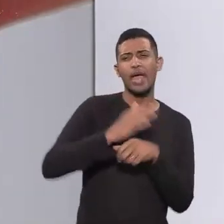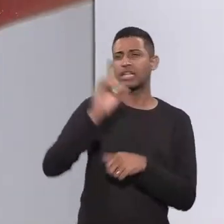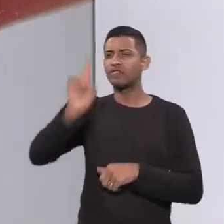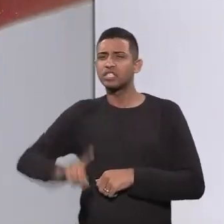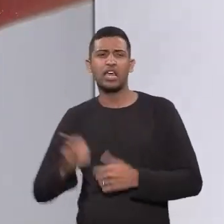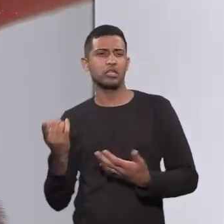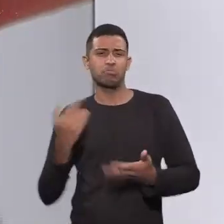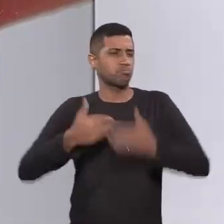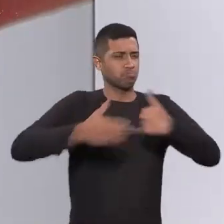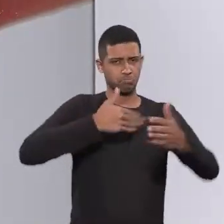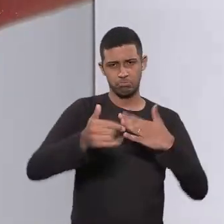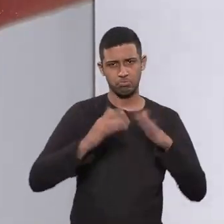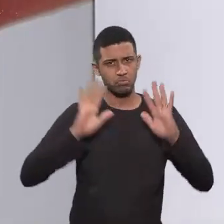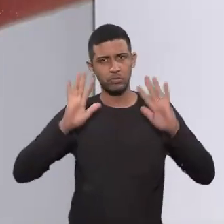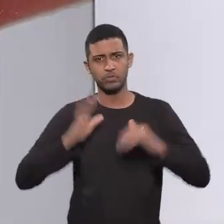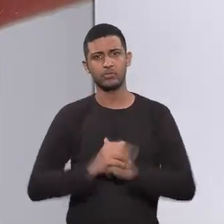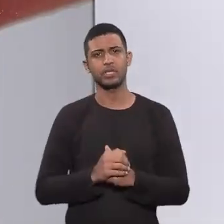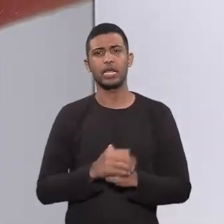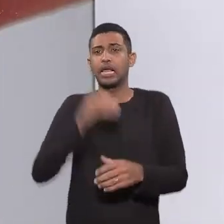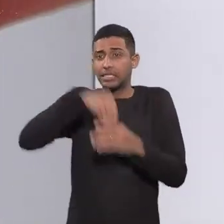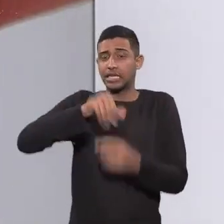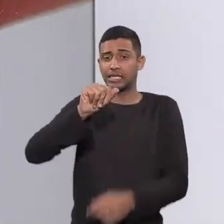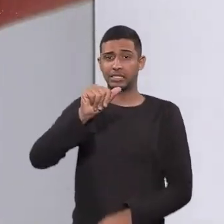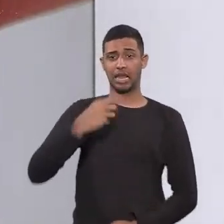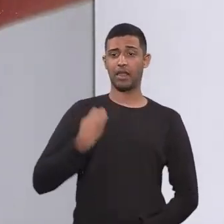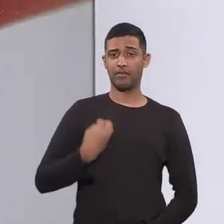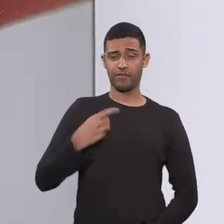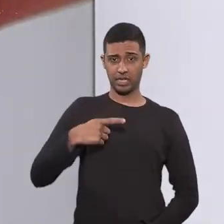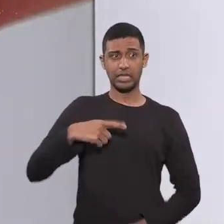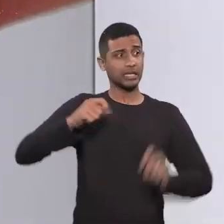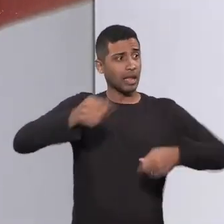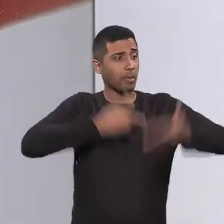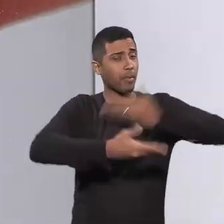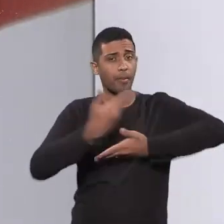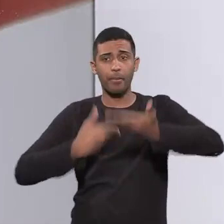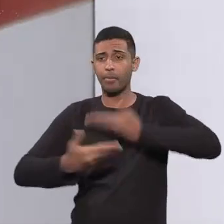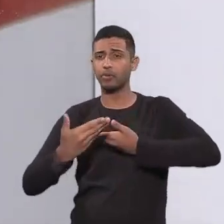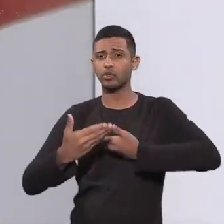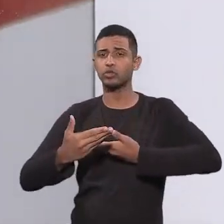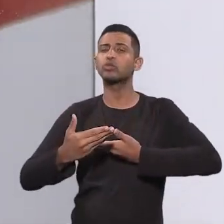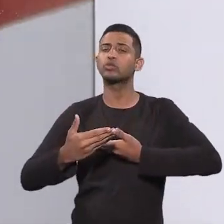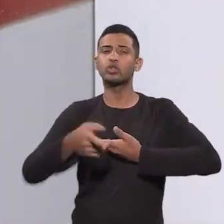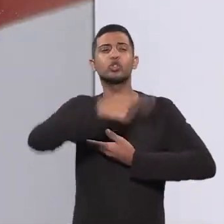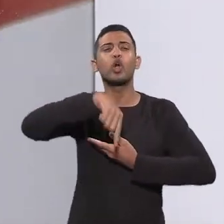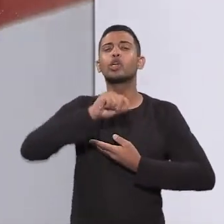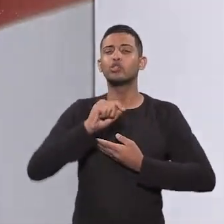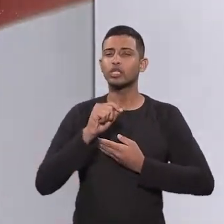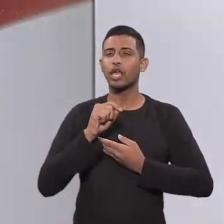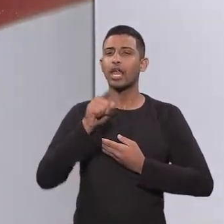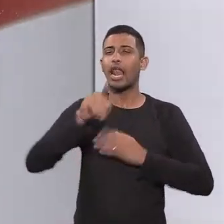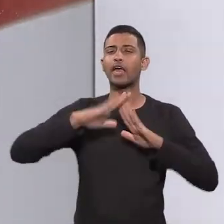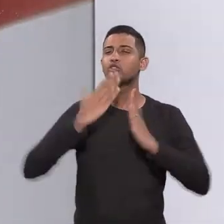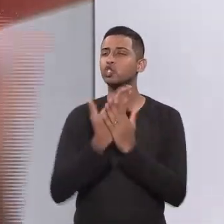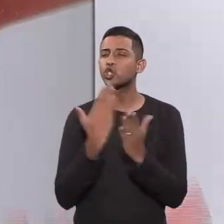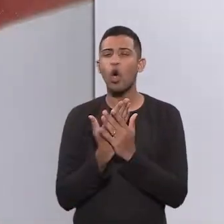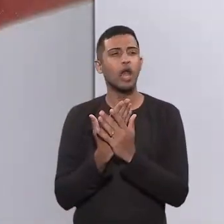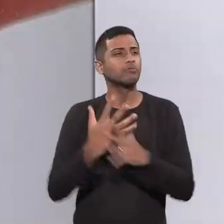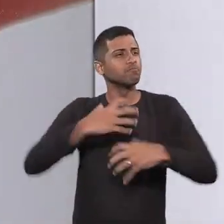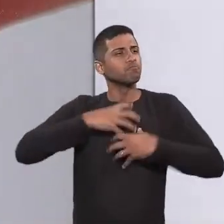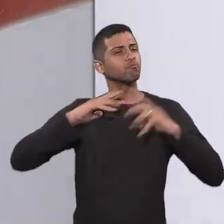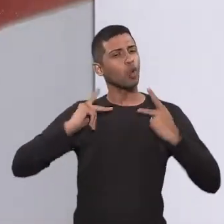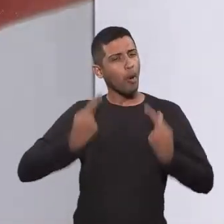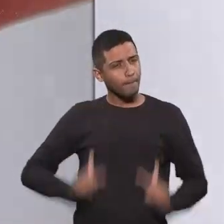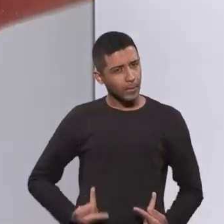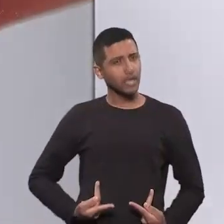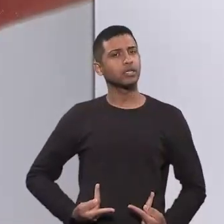ou sem deficiência e outras questões, estão presentes numa sala de aula e podem cooperar, certamente nós estamos construindo uma escola mais